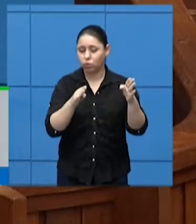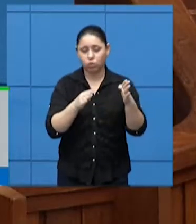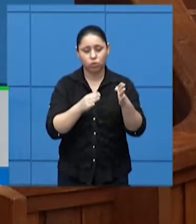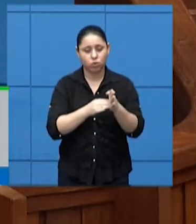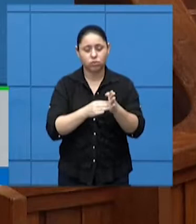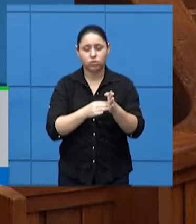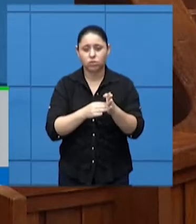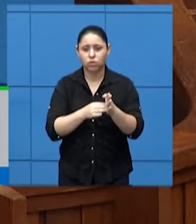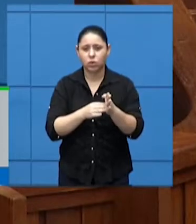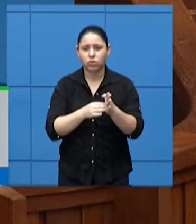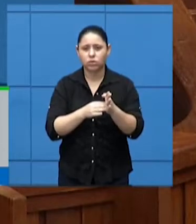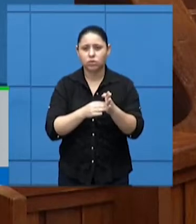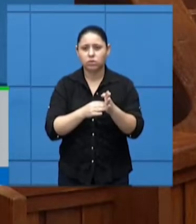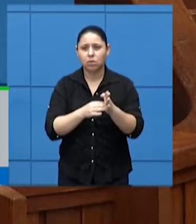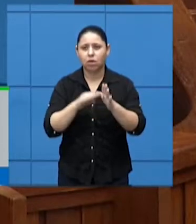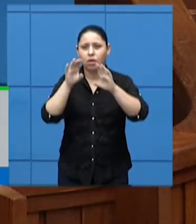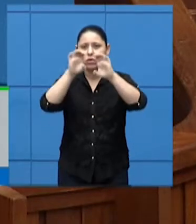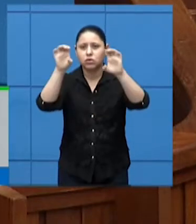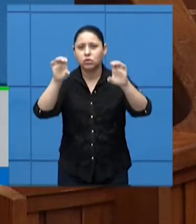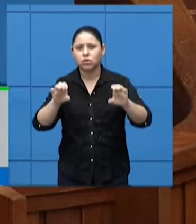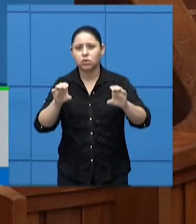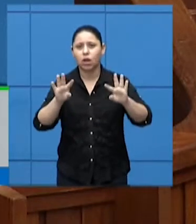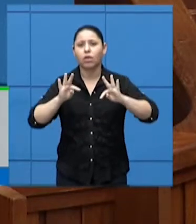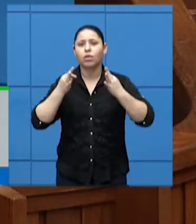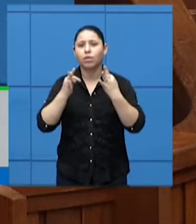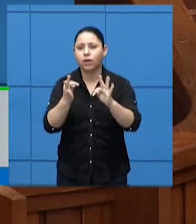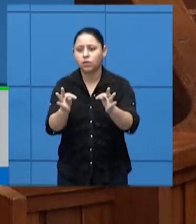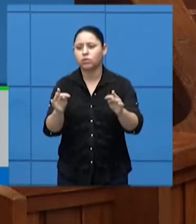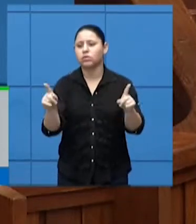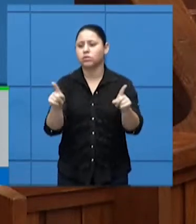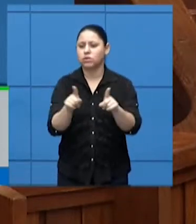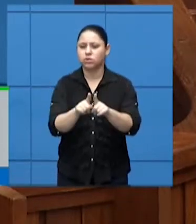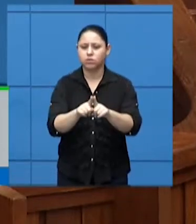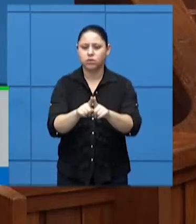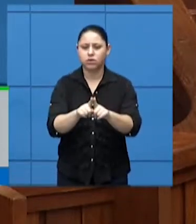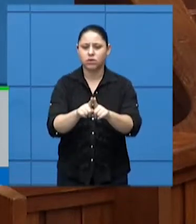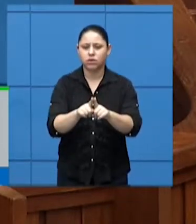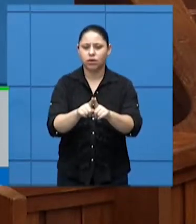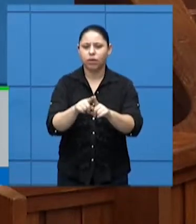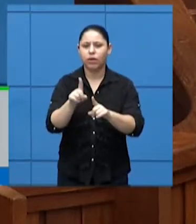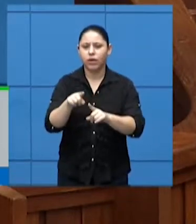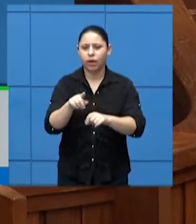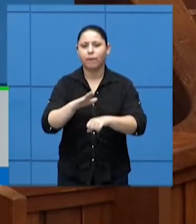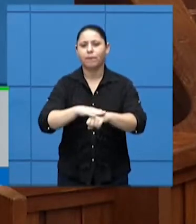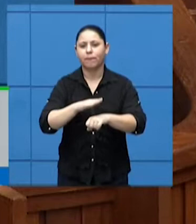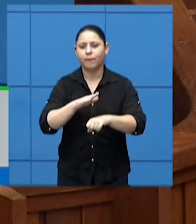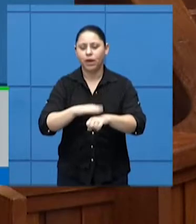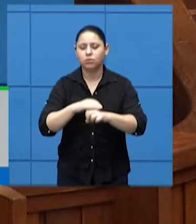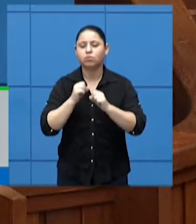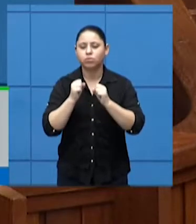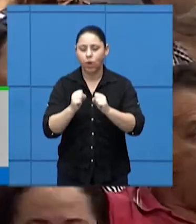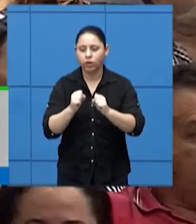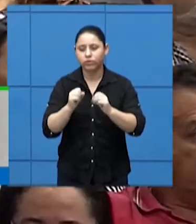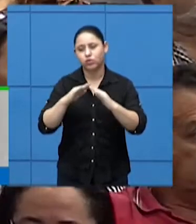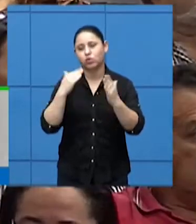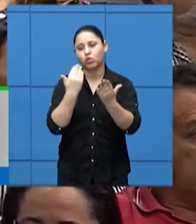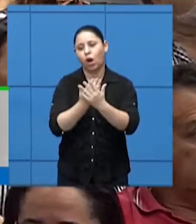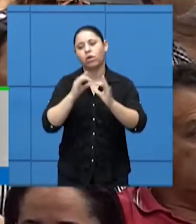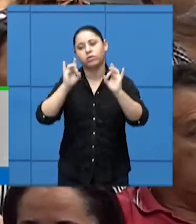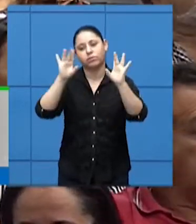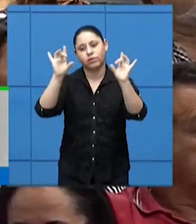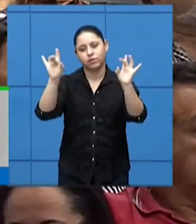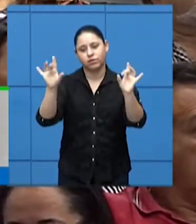significativas, recursos especializados e tecnologias, que é mais possível ser atendido nas escolas